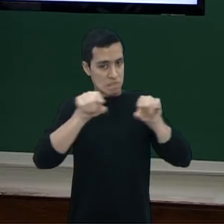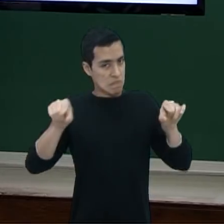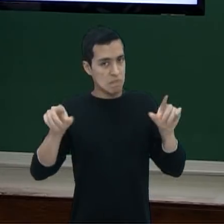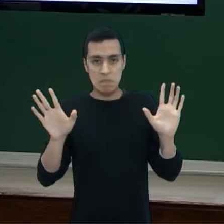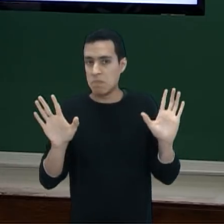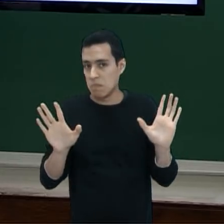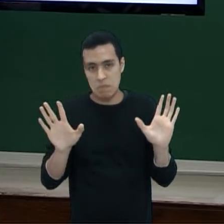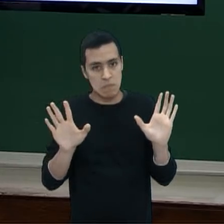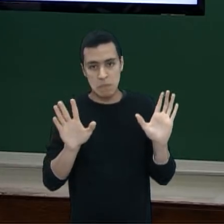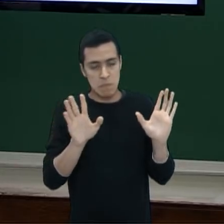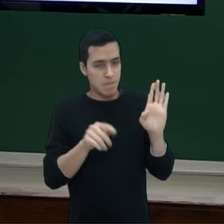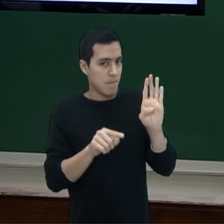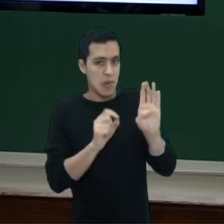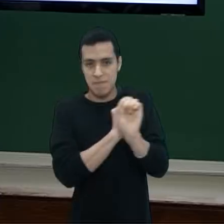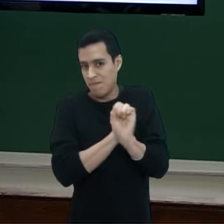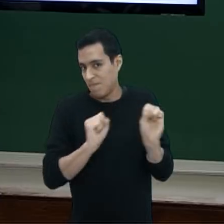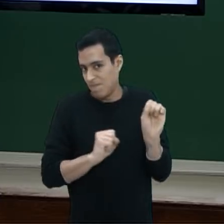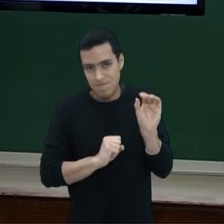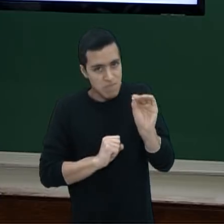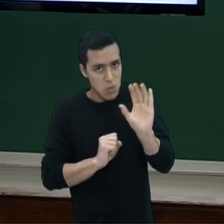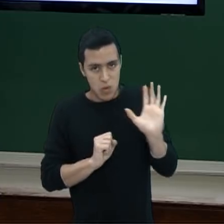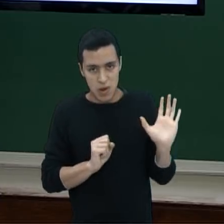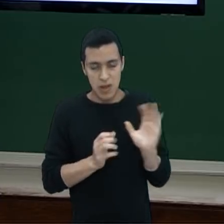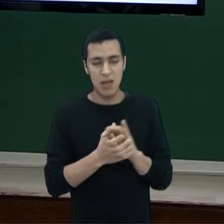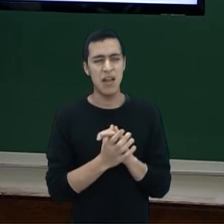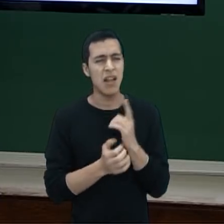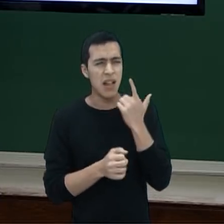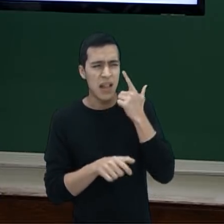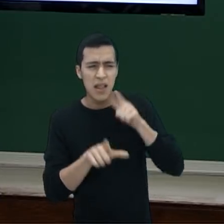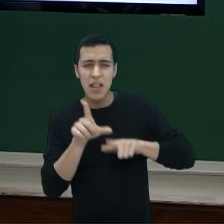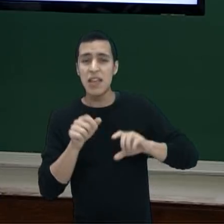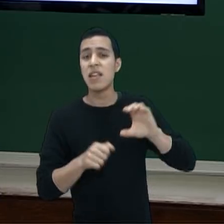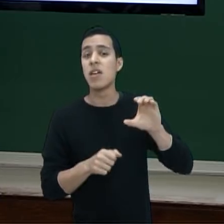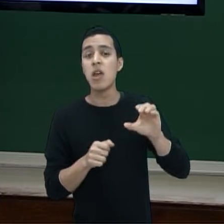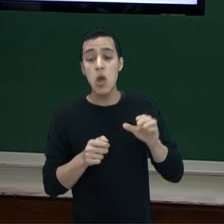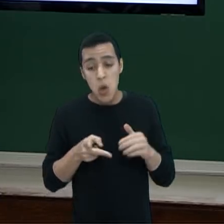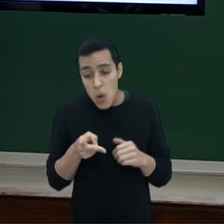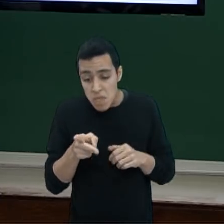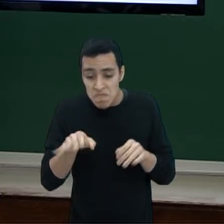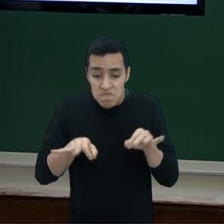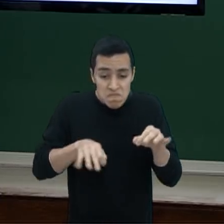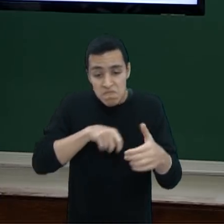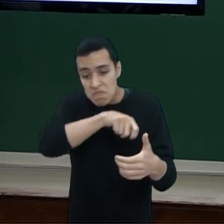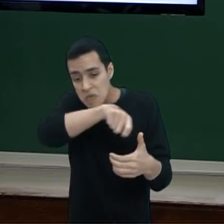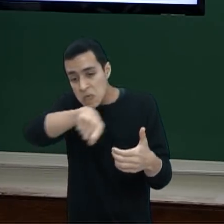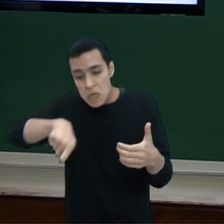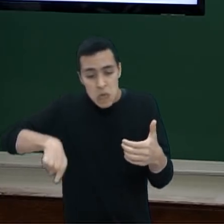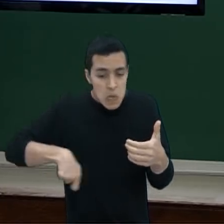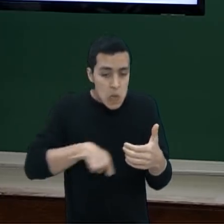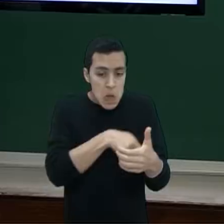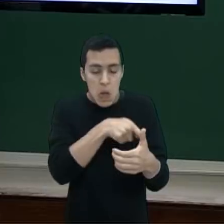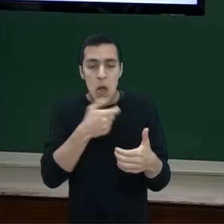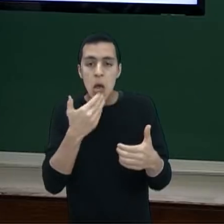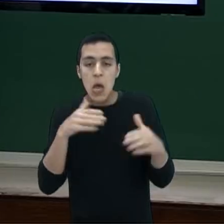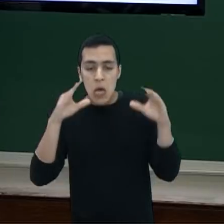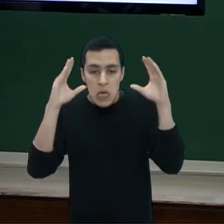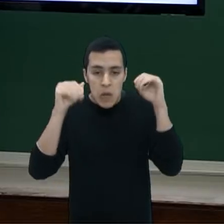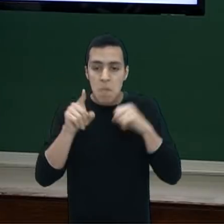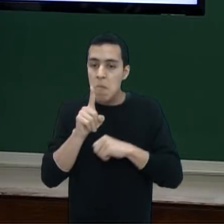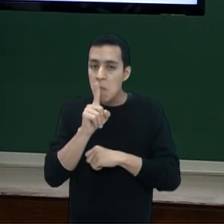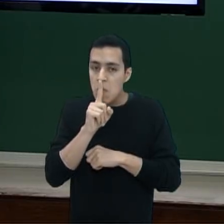ter marcado um X na letra B. Certo? A letra C, continuou preparando o jantar em silêncio. Também a gente tem